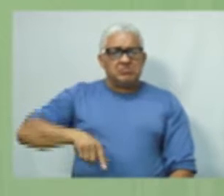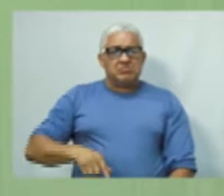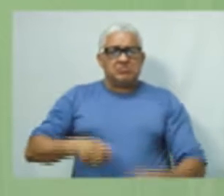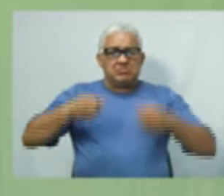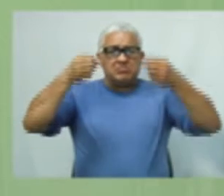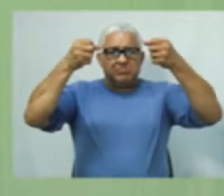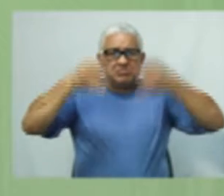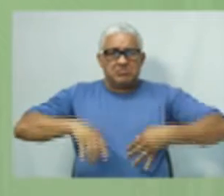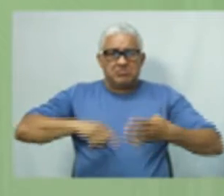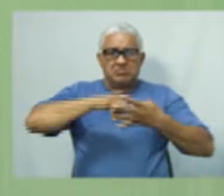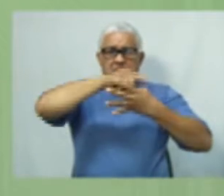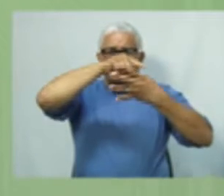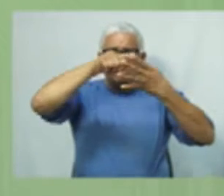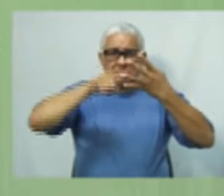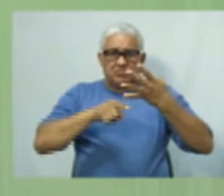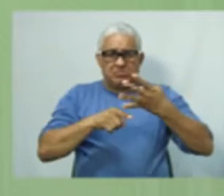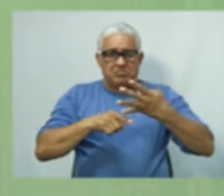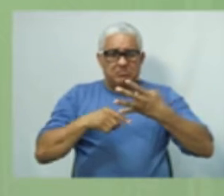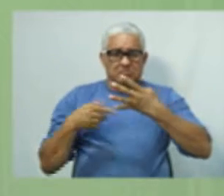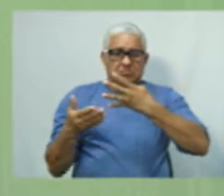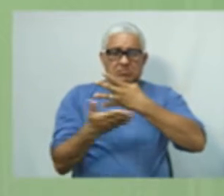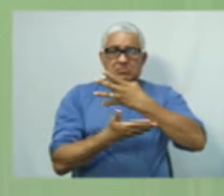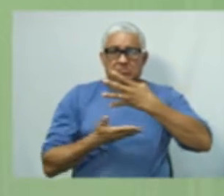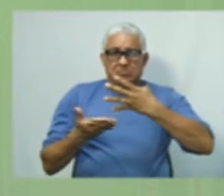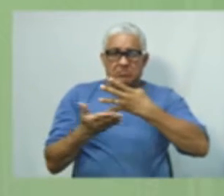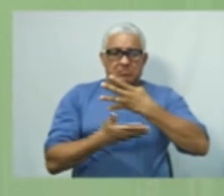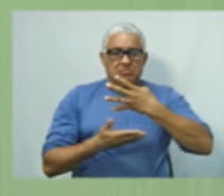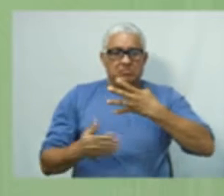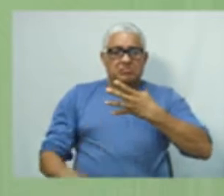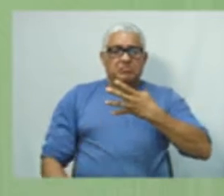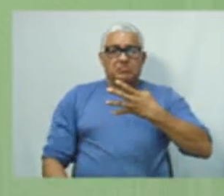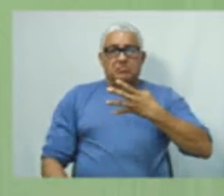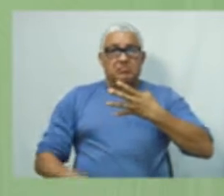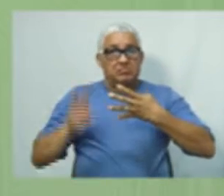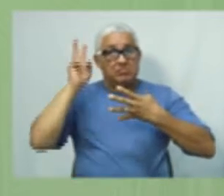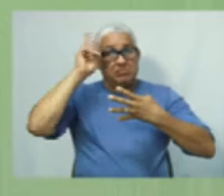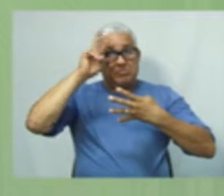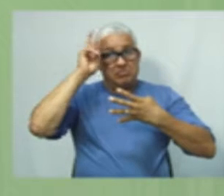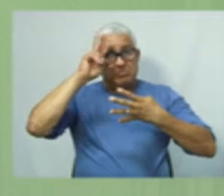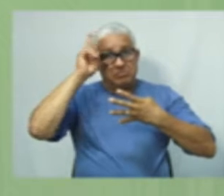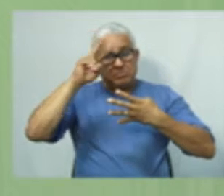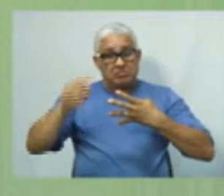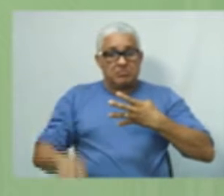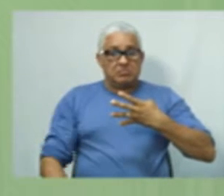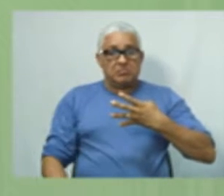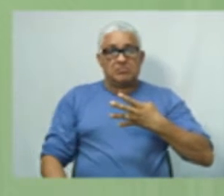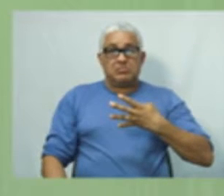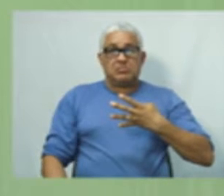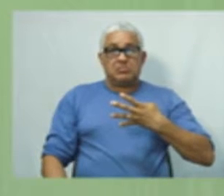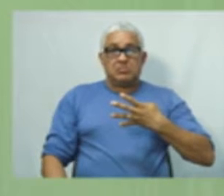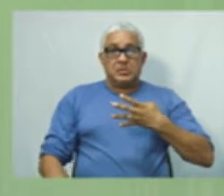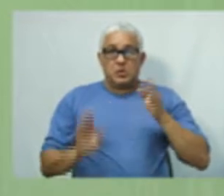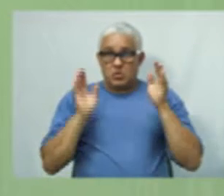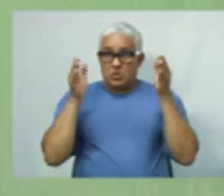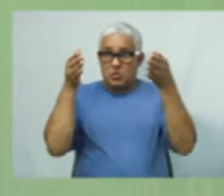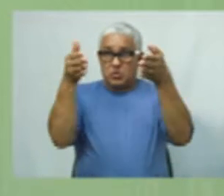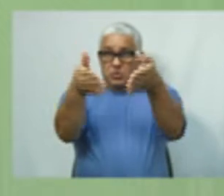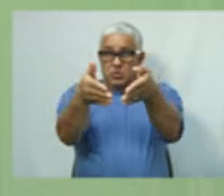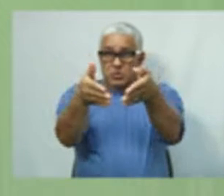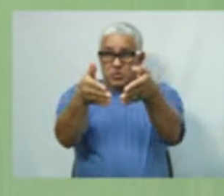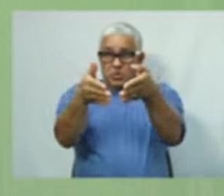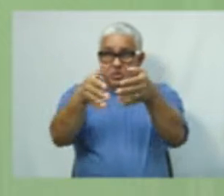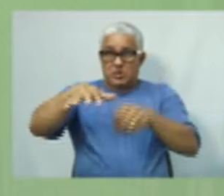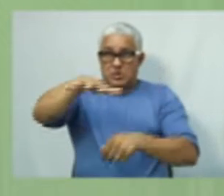nossas 4 funções básicas. Isso, lembrando, nós estamos focados na área